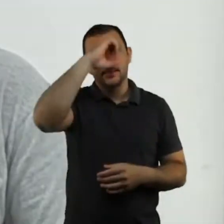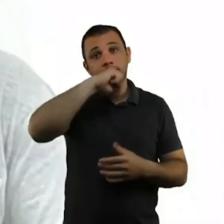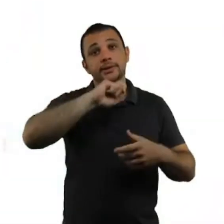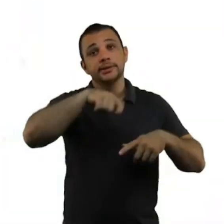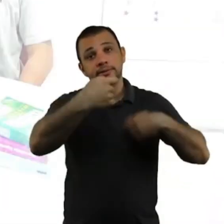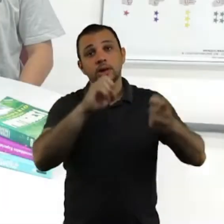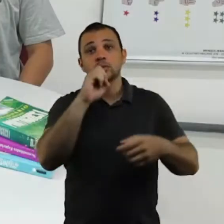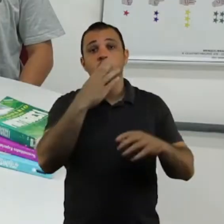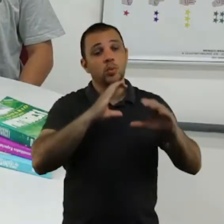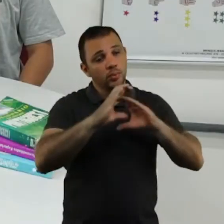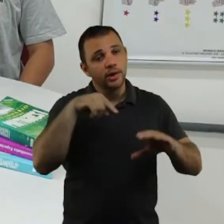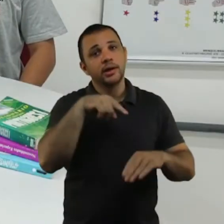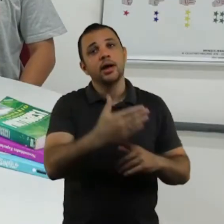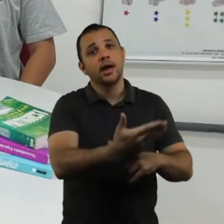importante.